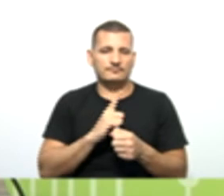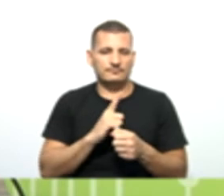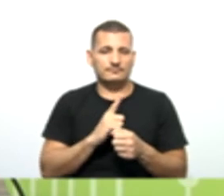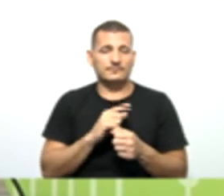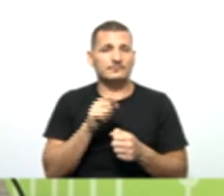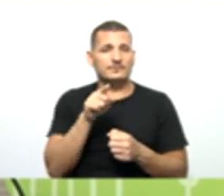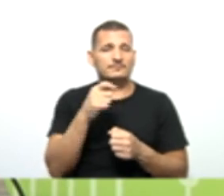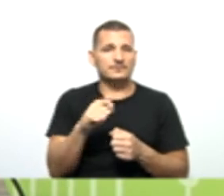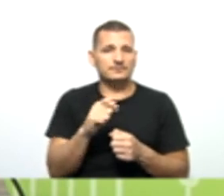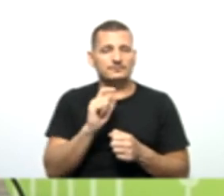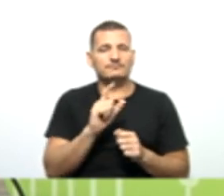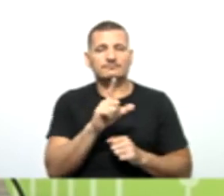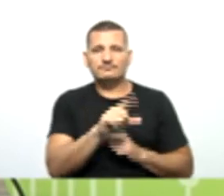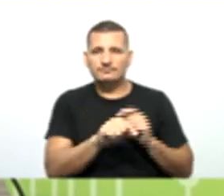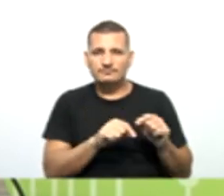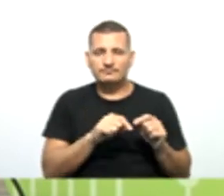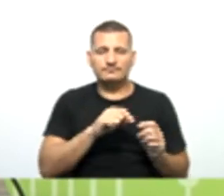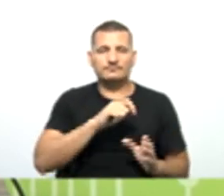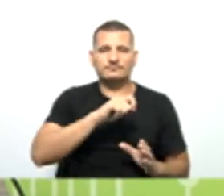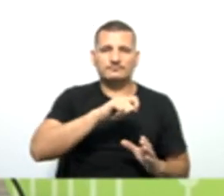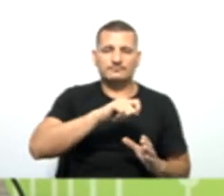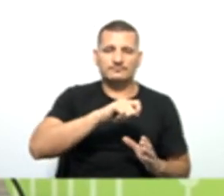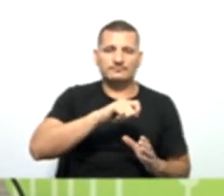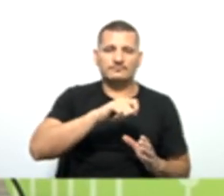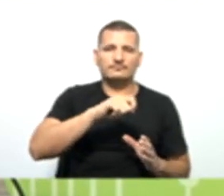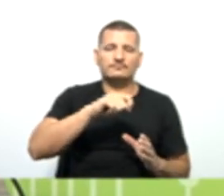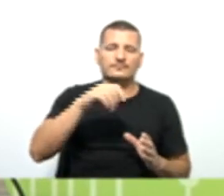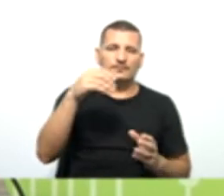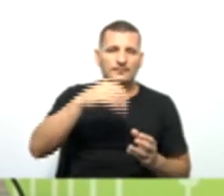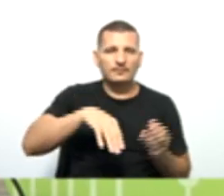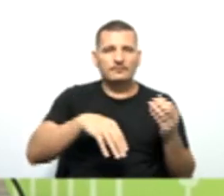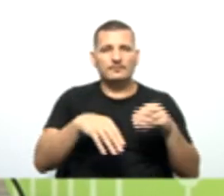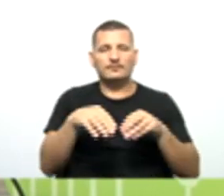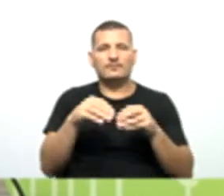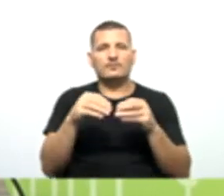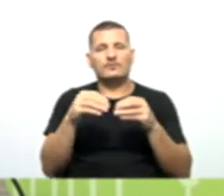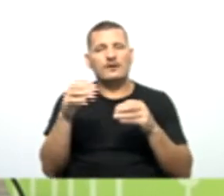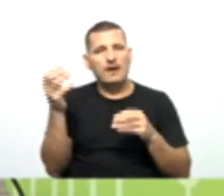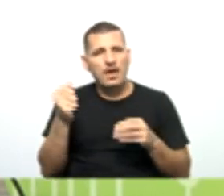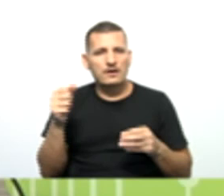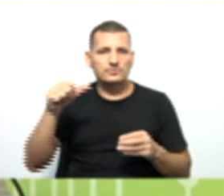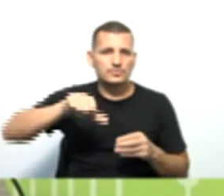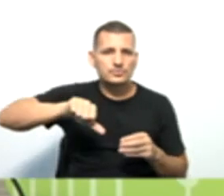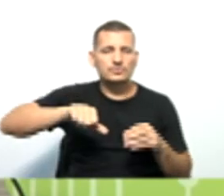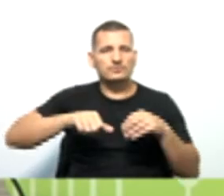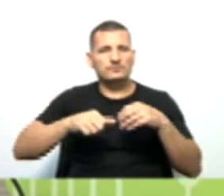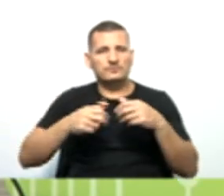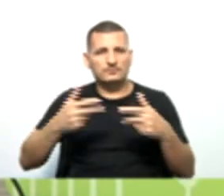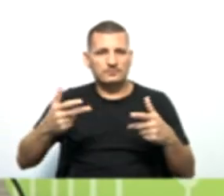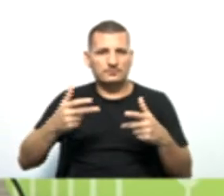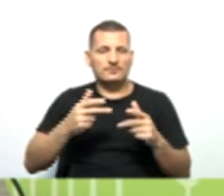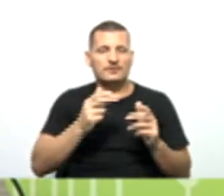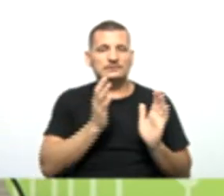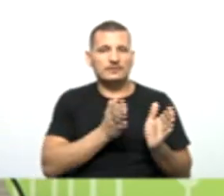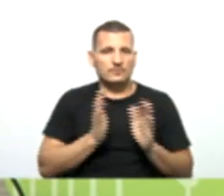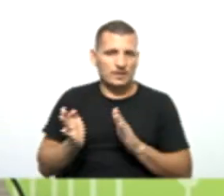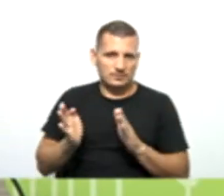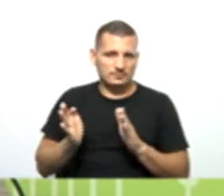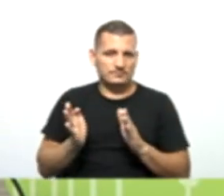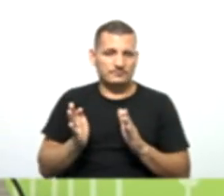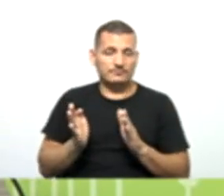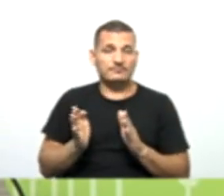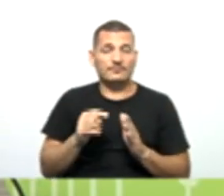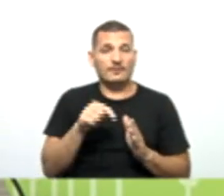tem que selecionar lá a massa, você tem que colocar os ovos, você tem que colocar o leite, você tem que colocar isso em uma sequência. Tá?